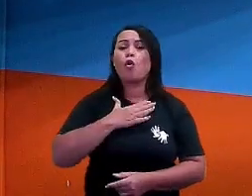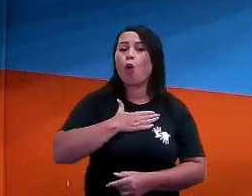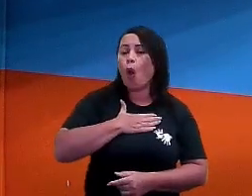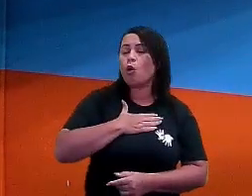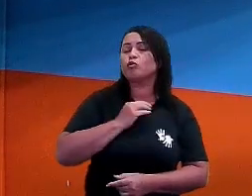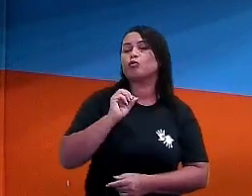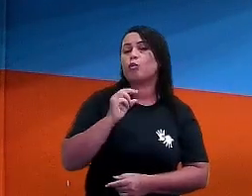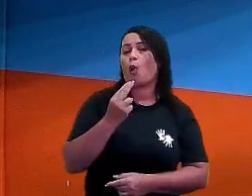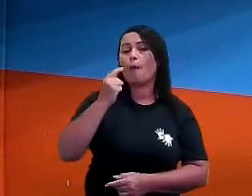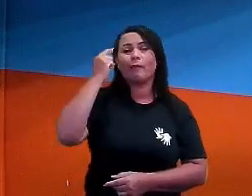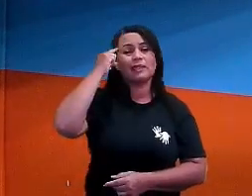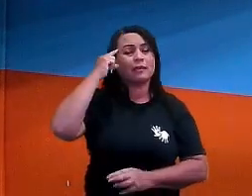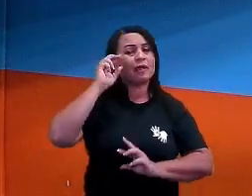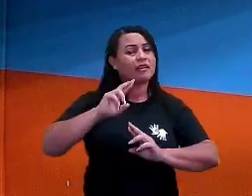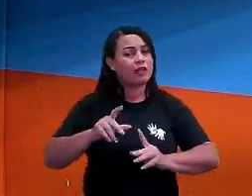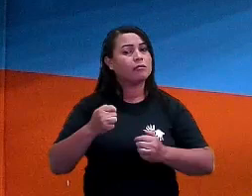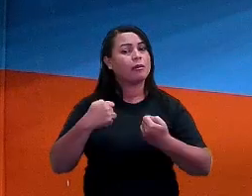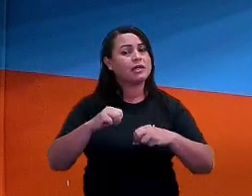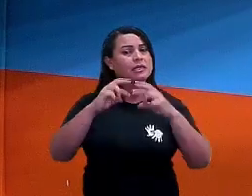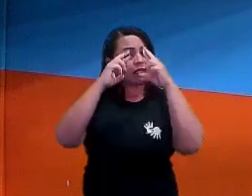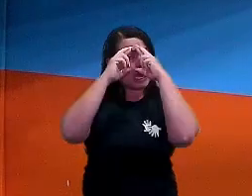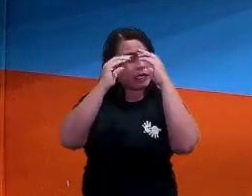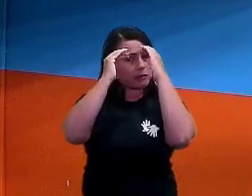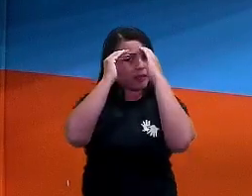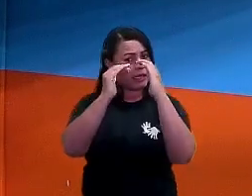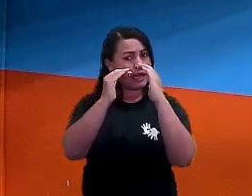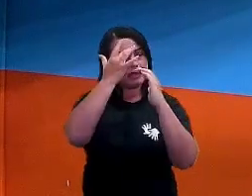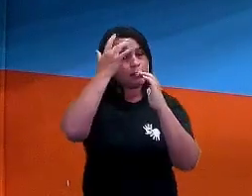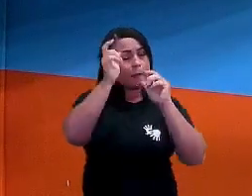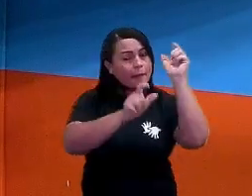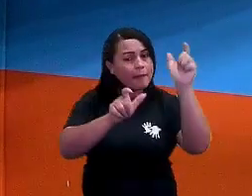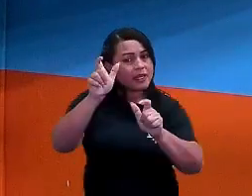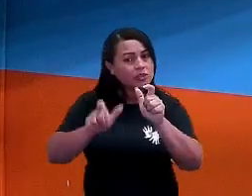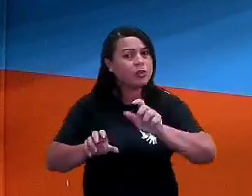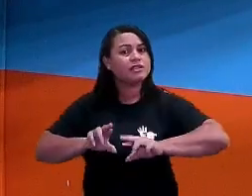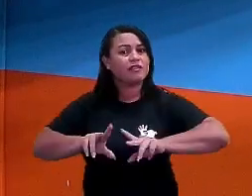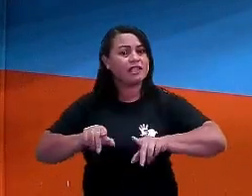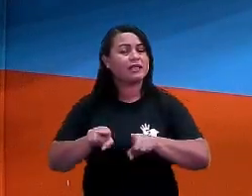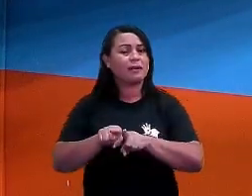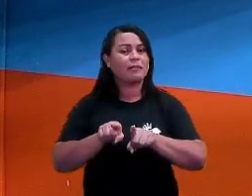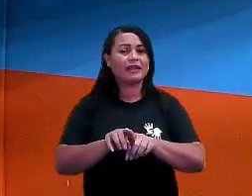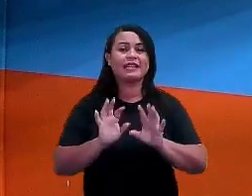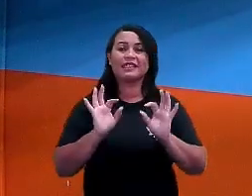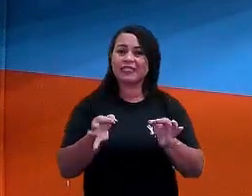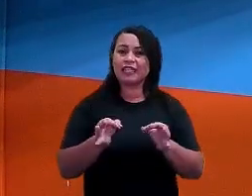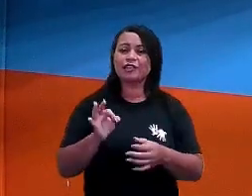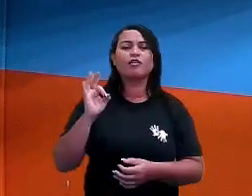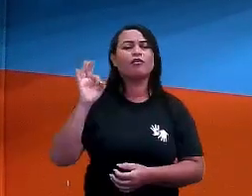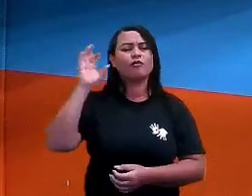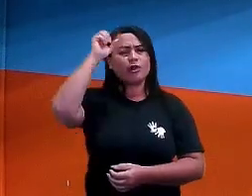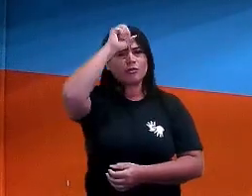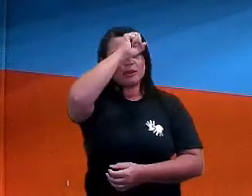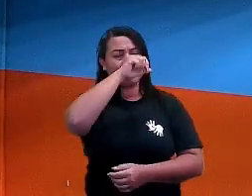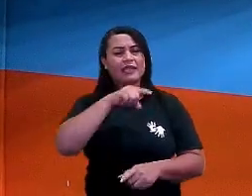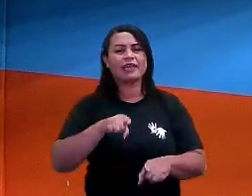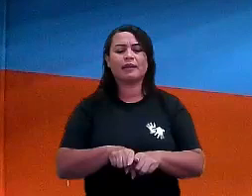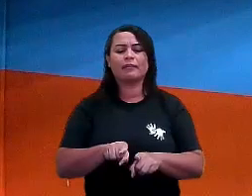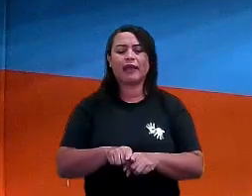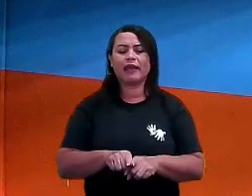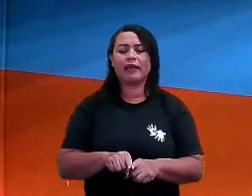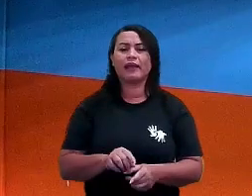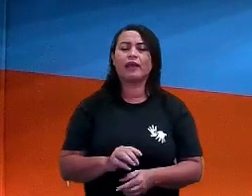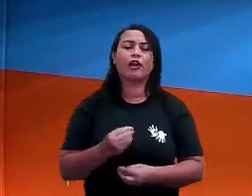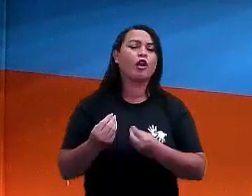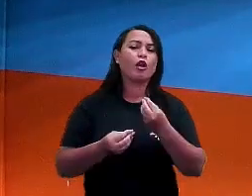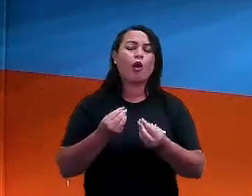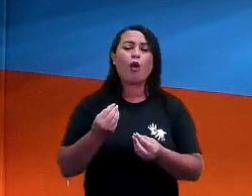diferente. Porém, devemos respeitar todas as pessoas, todas as diferenças, tá certo? Então, vamos compreender os benefícios da gente